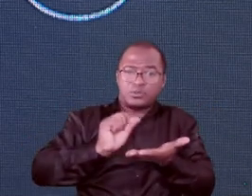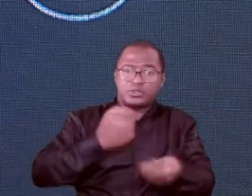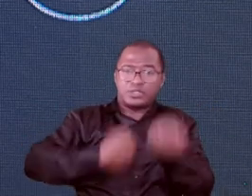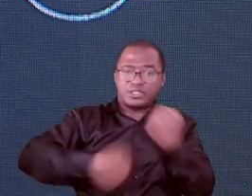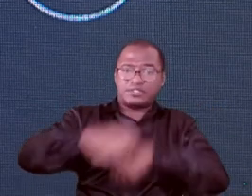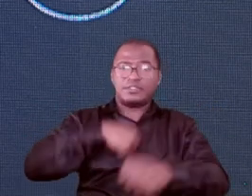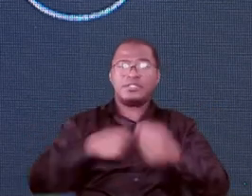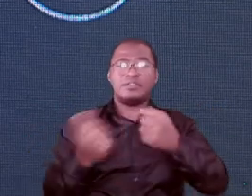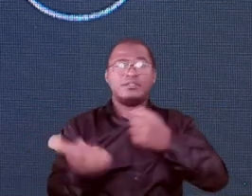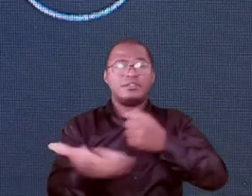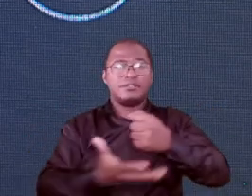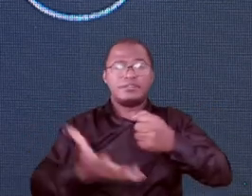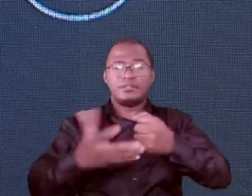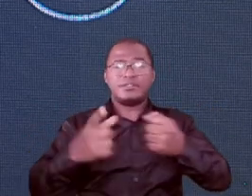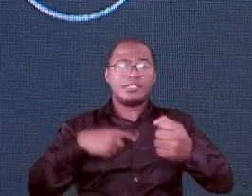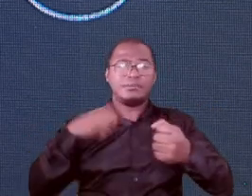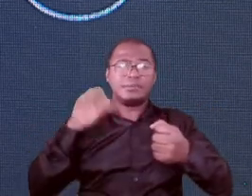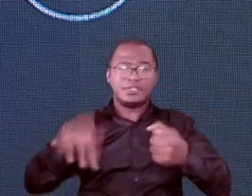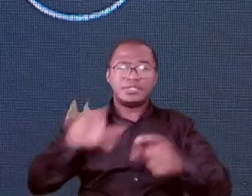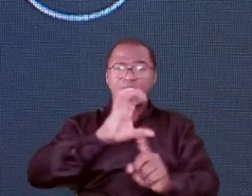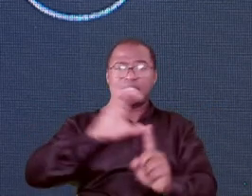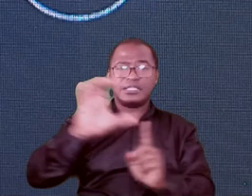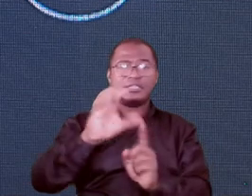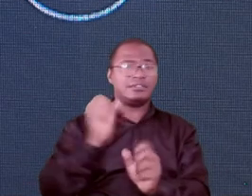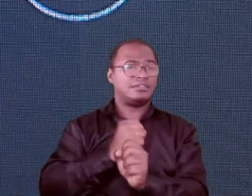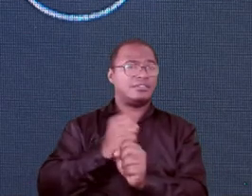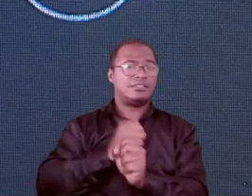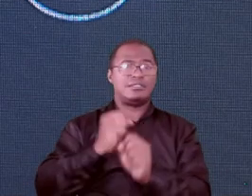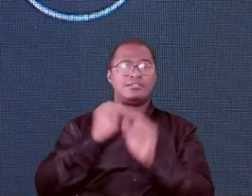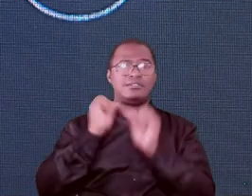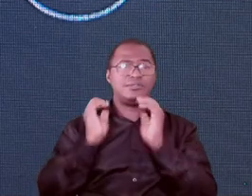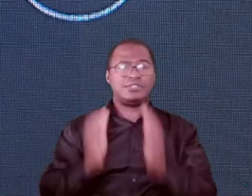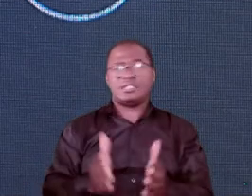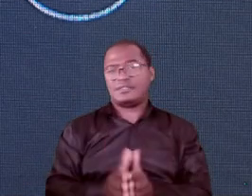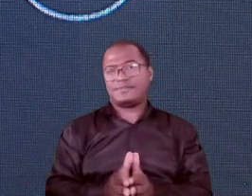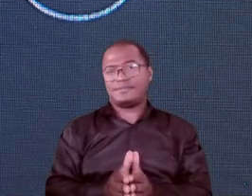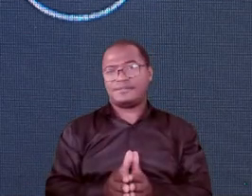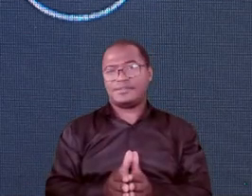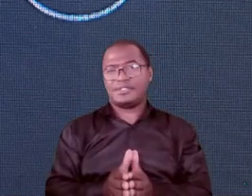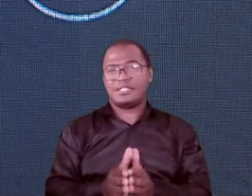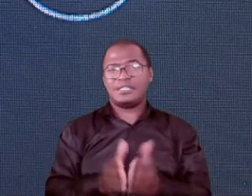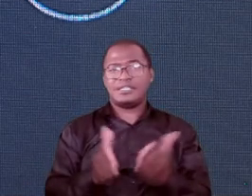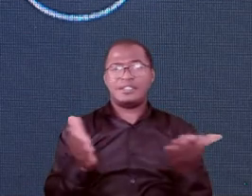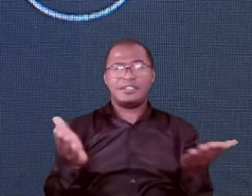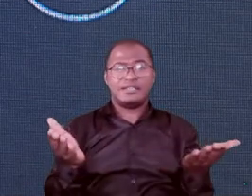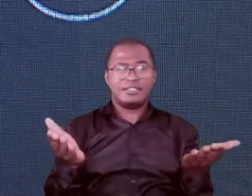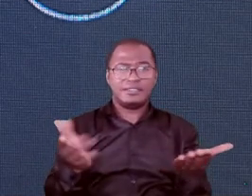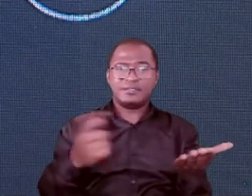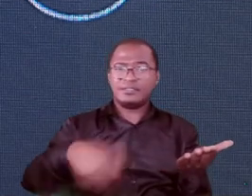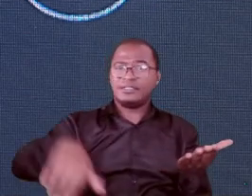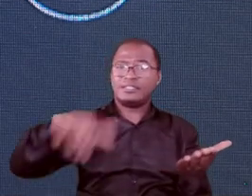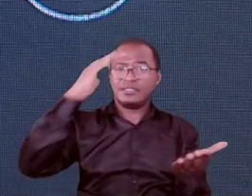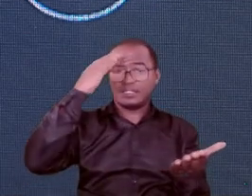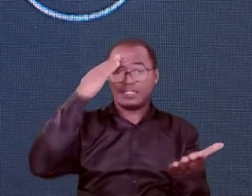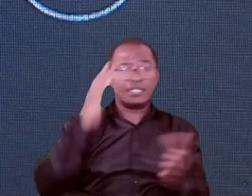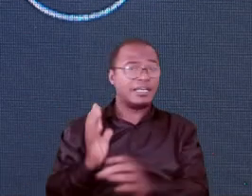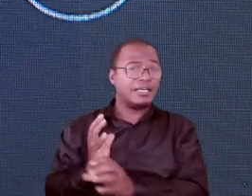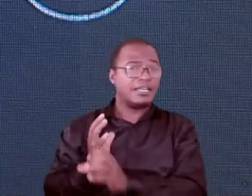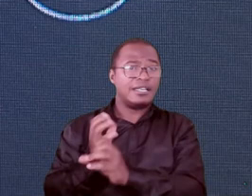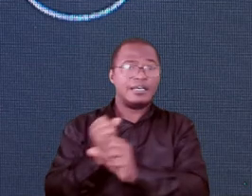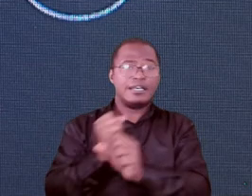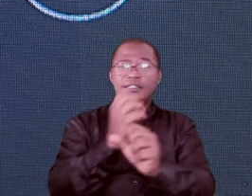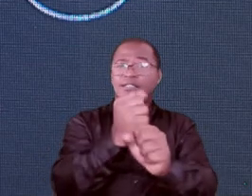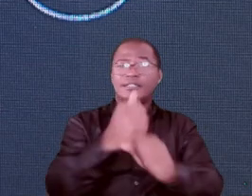super importante então cara ou seja a count Management gestão de contas é uma função